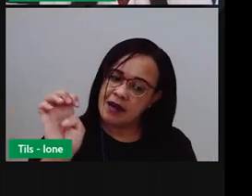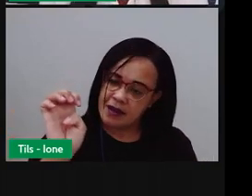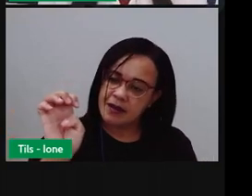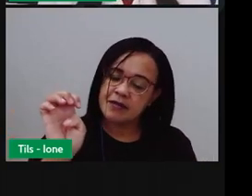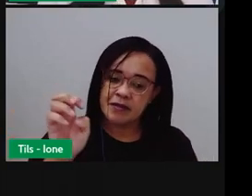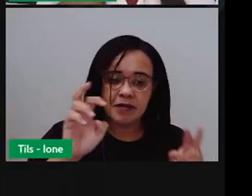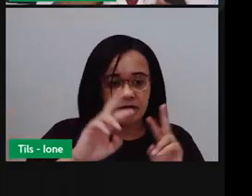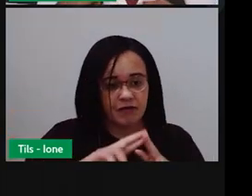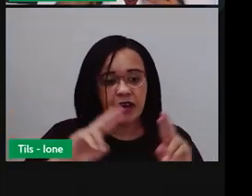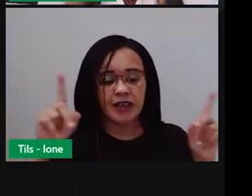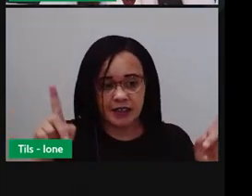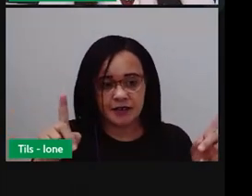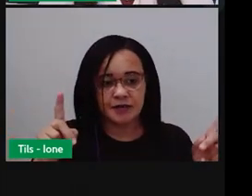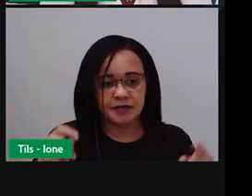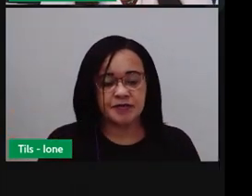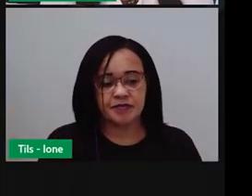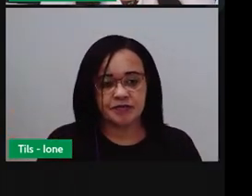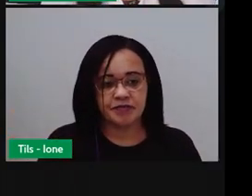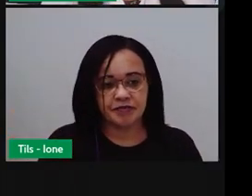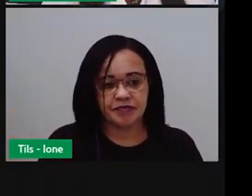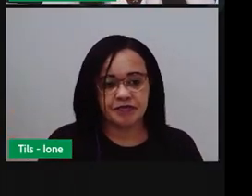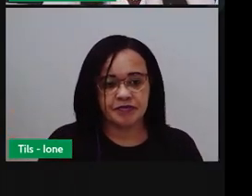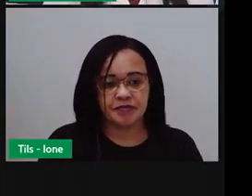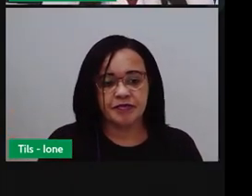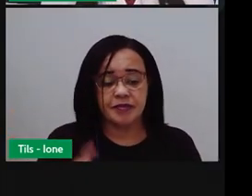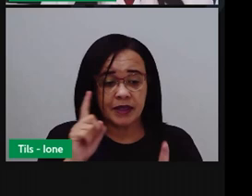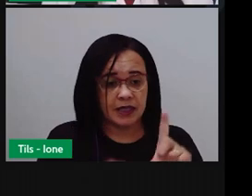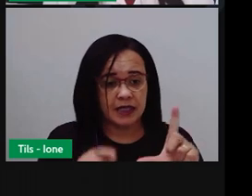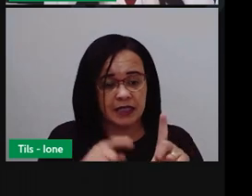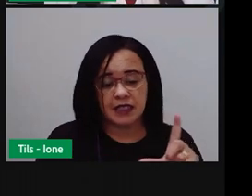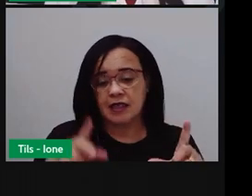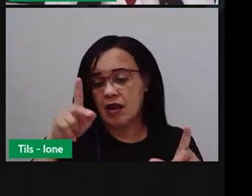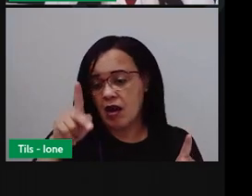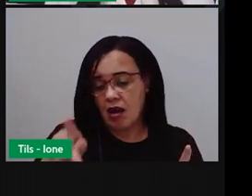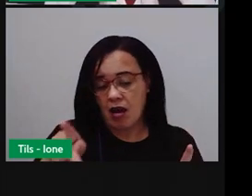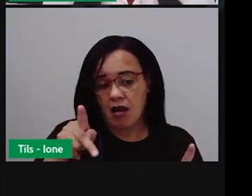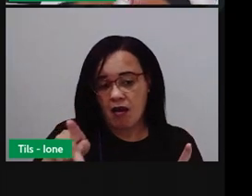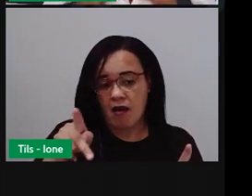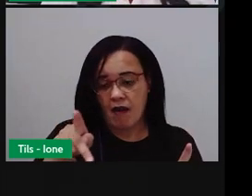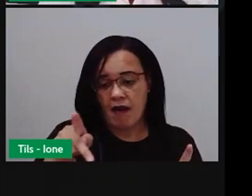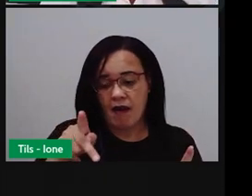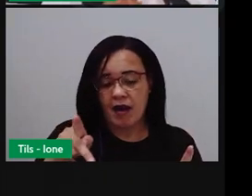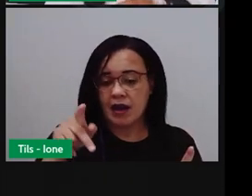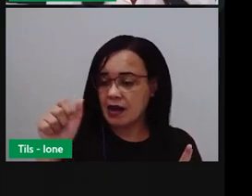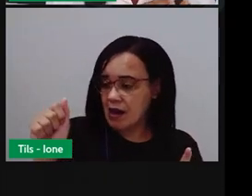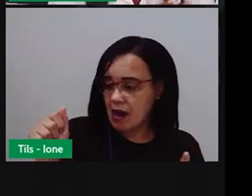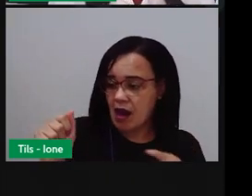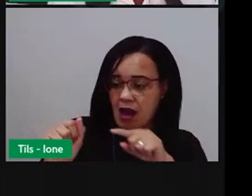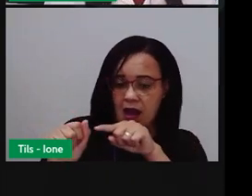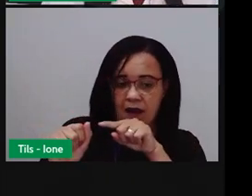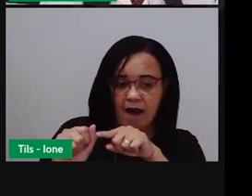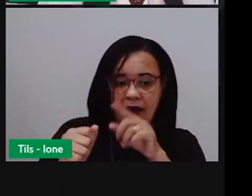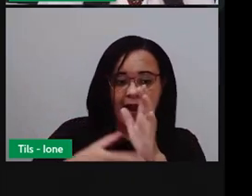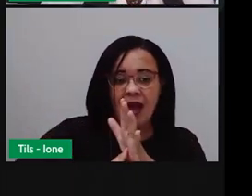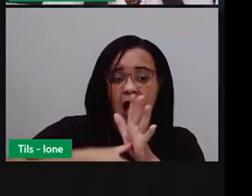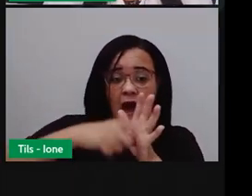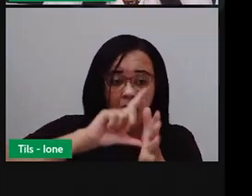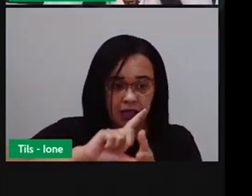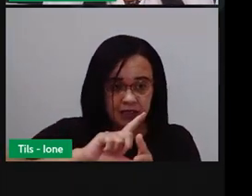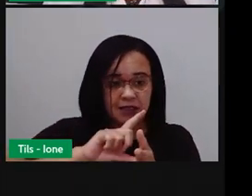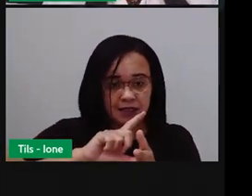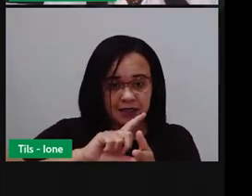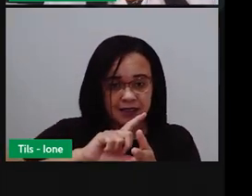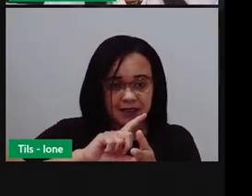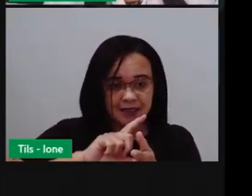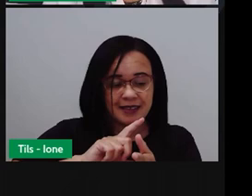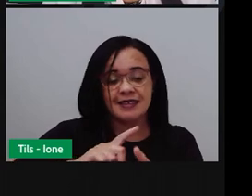letra E. Então, se a letra A vem antes da letra E, primeiro eu vou escrever a palavra